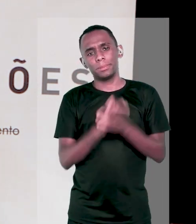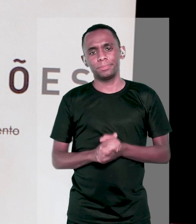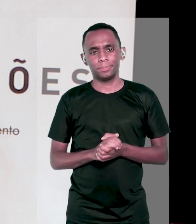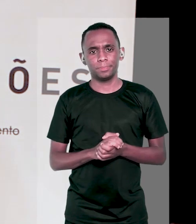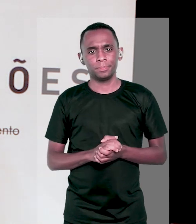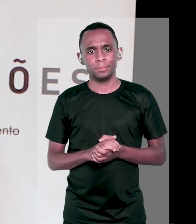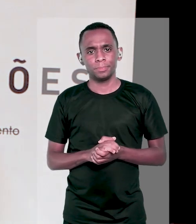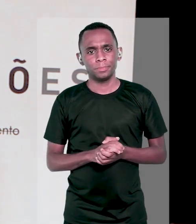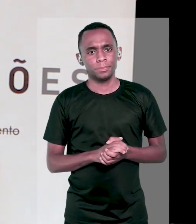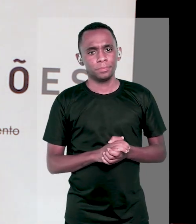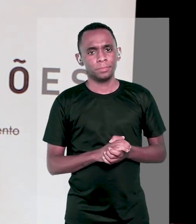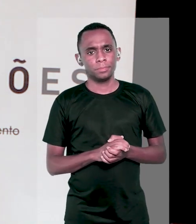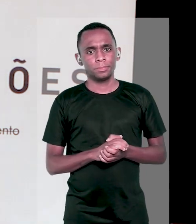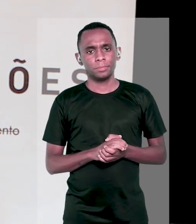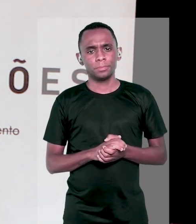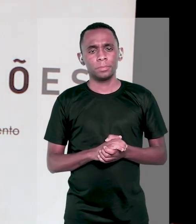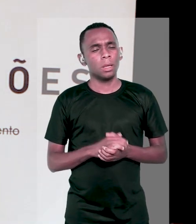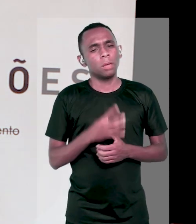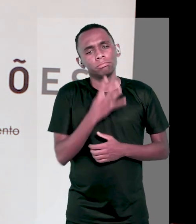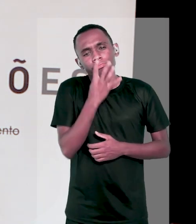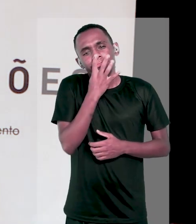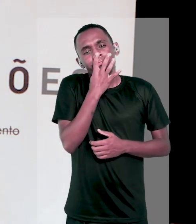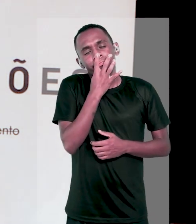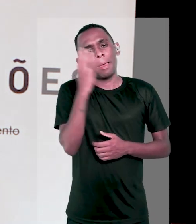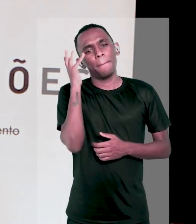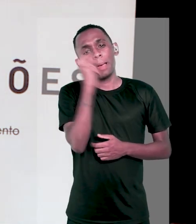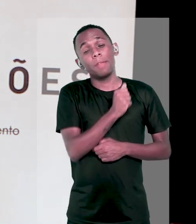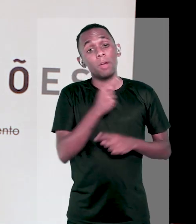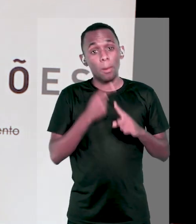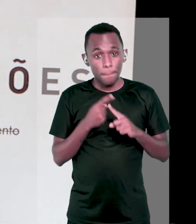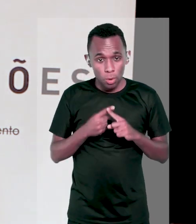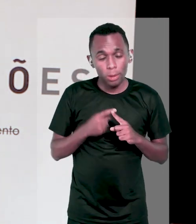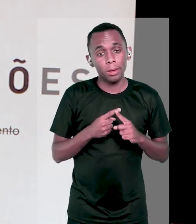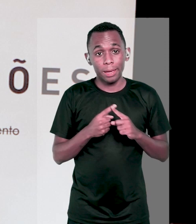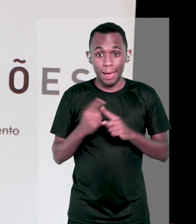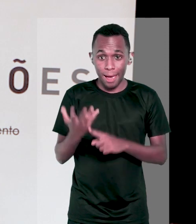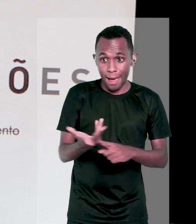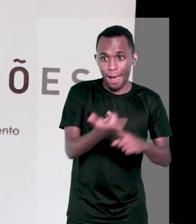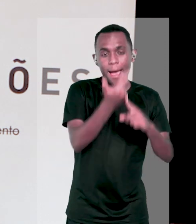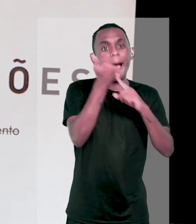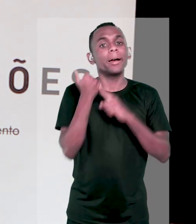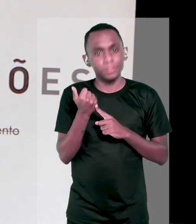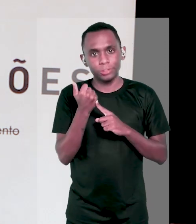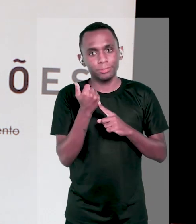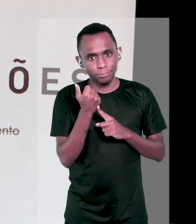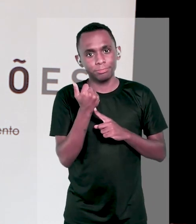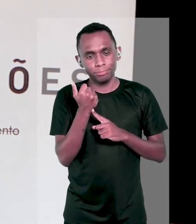que ela provoca ela fraterniza e ela nos sugere o que seria